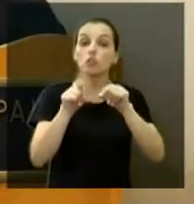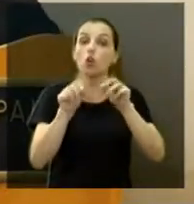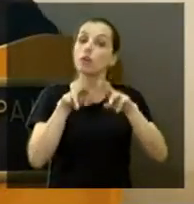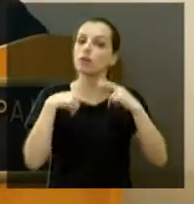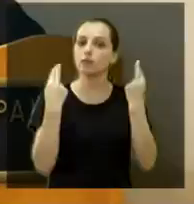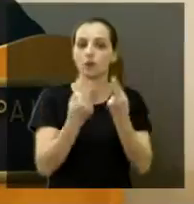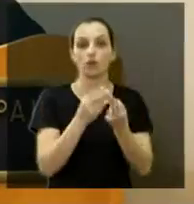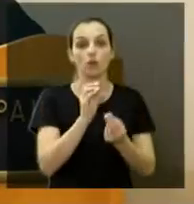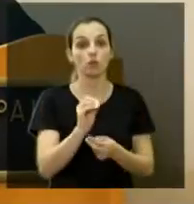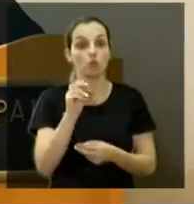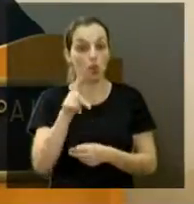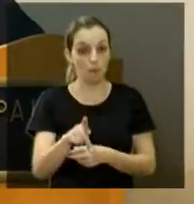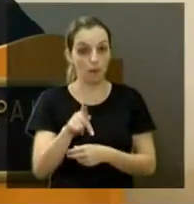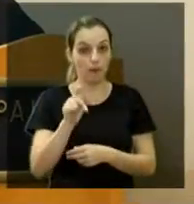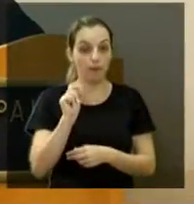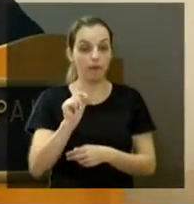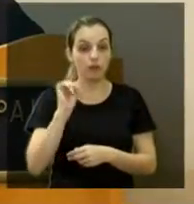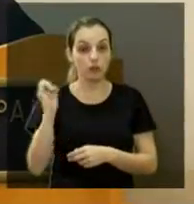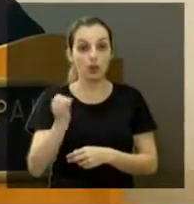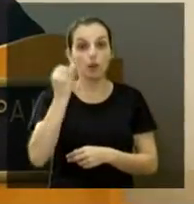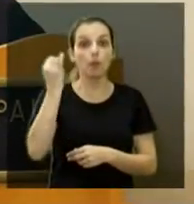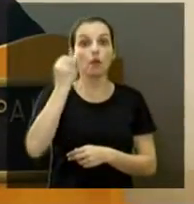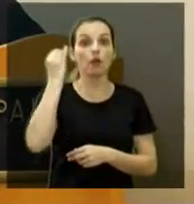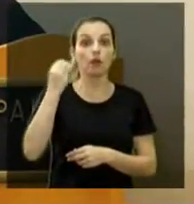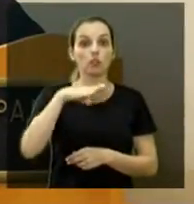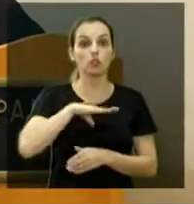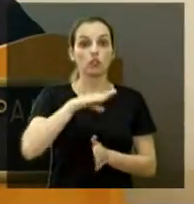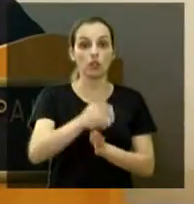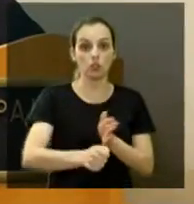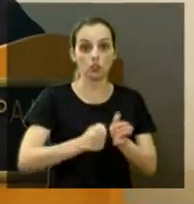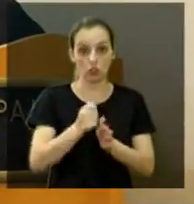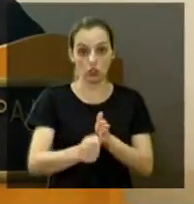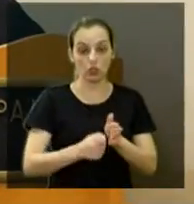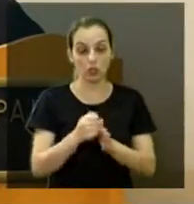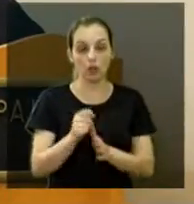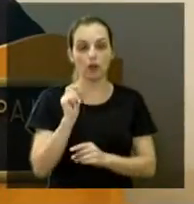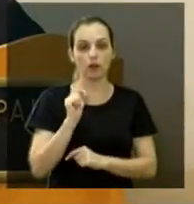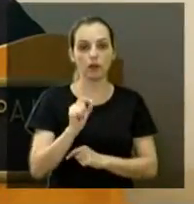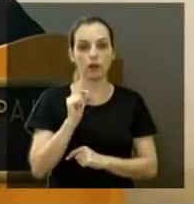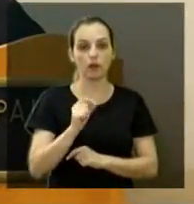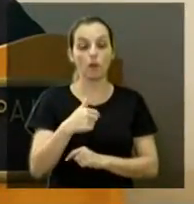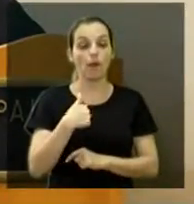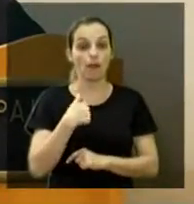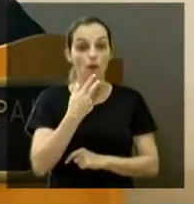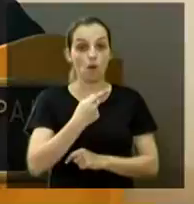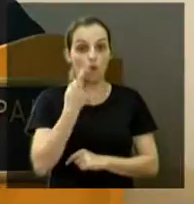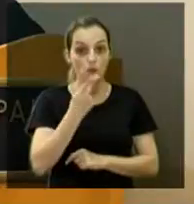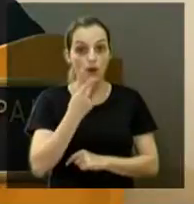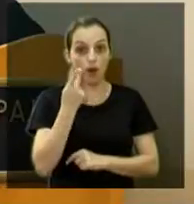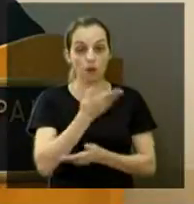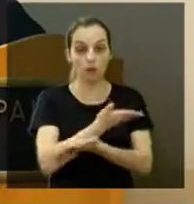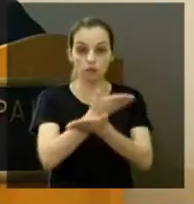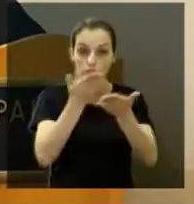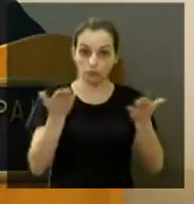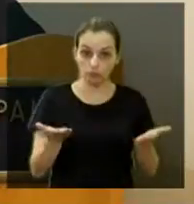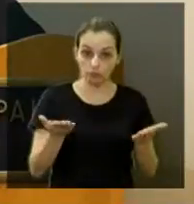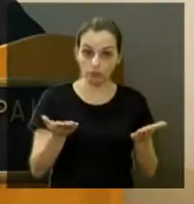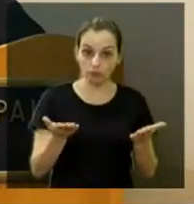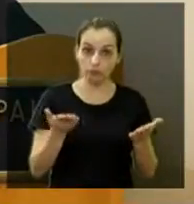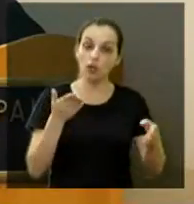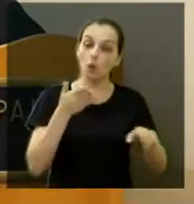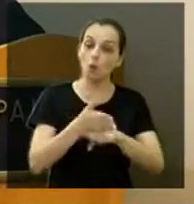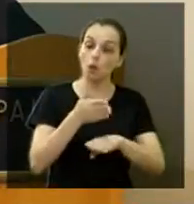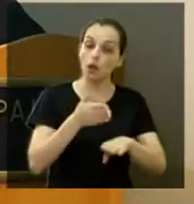é muito significante para a nossa cidade de Araraquara. E aí, eu falo para quem está escutando em casa, vai lá